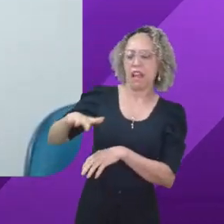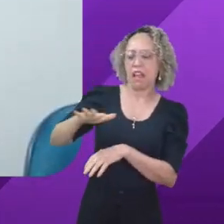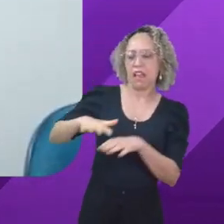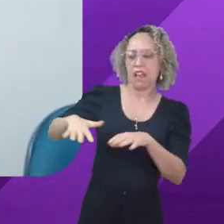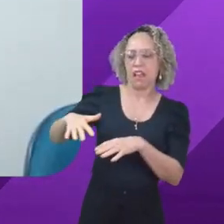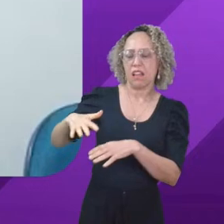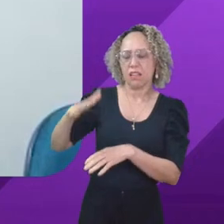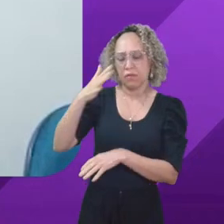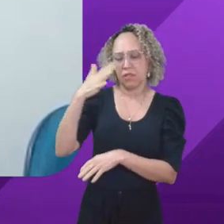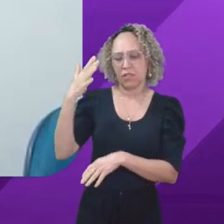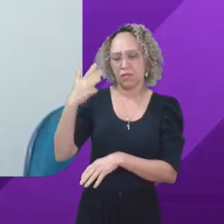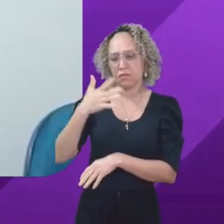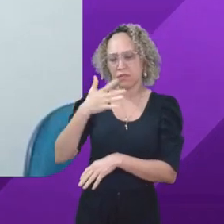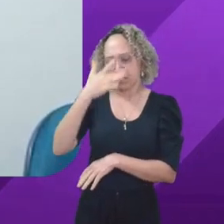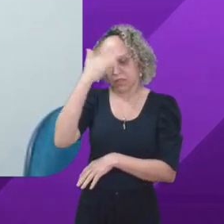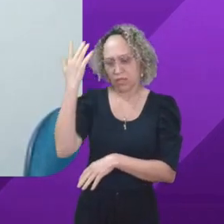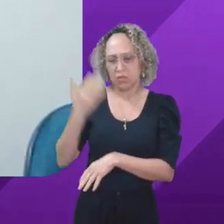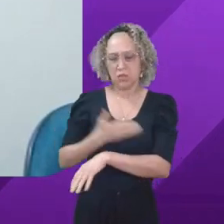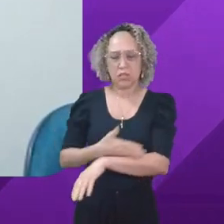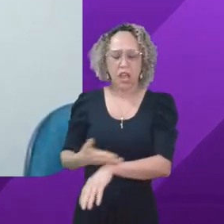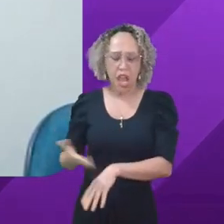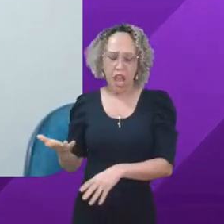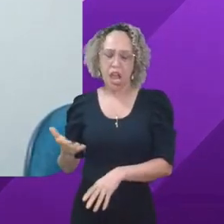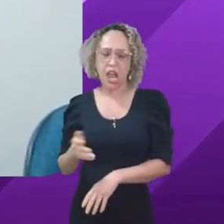as nossas reivindicações,